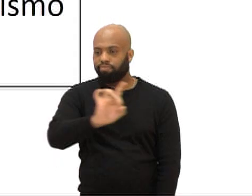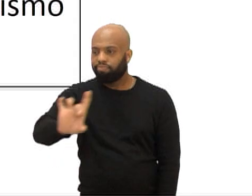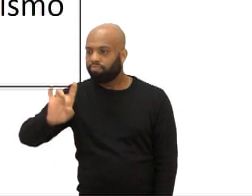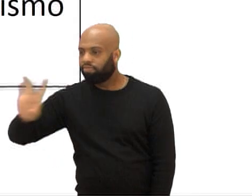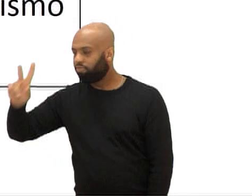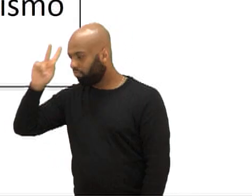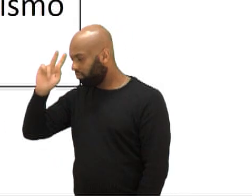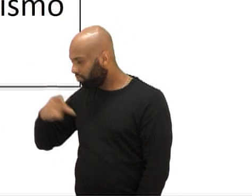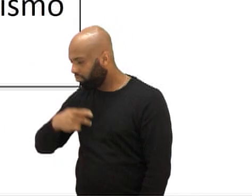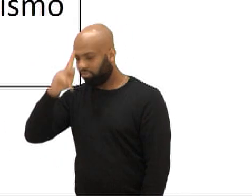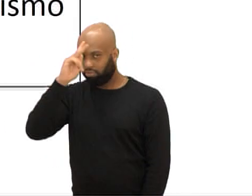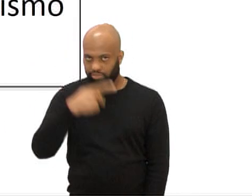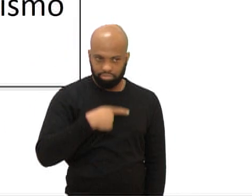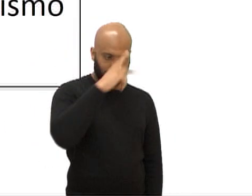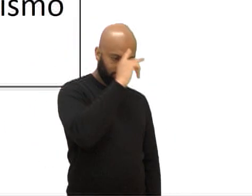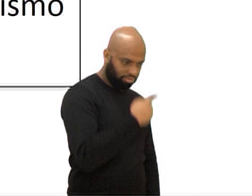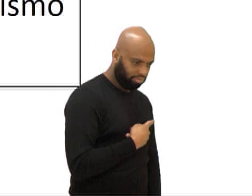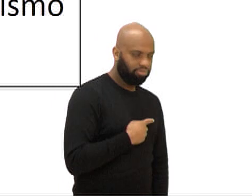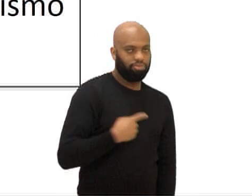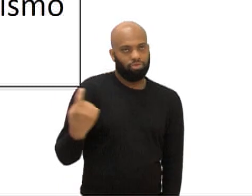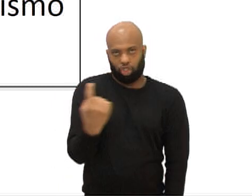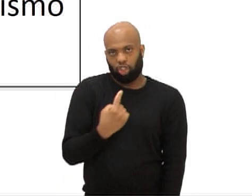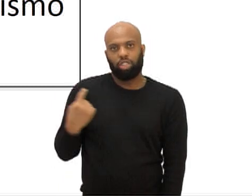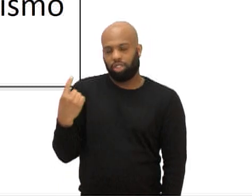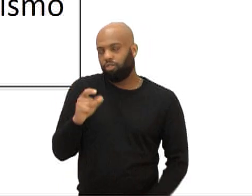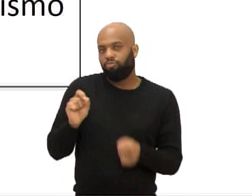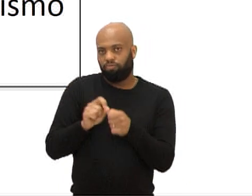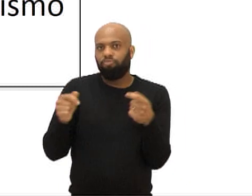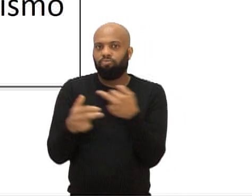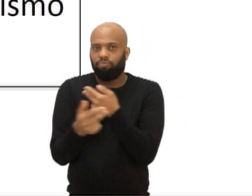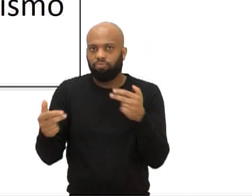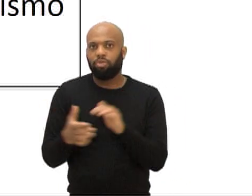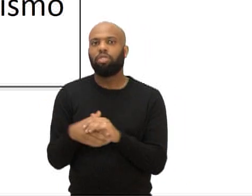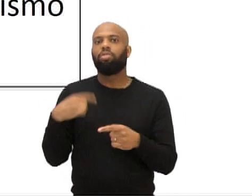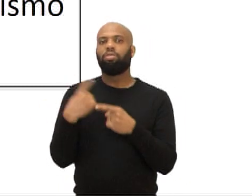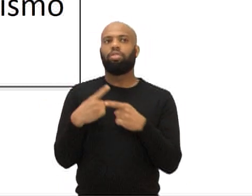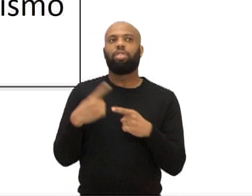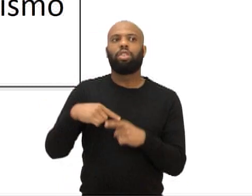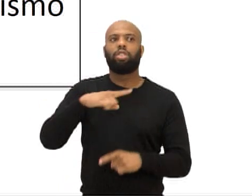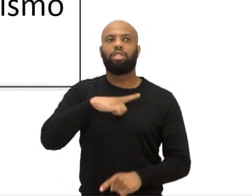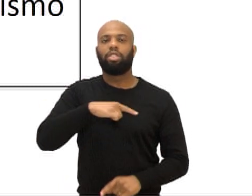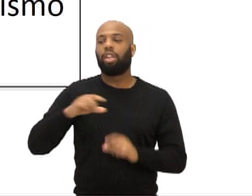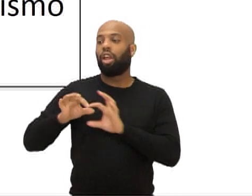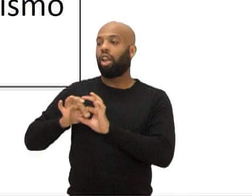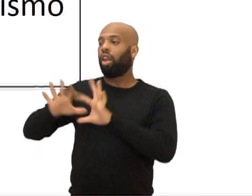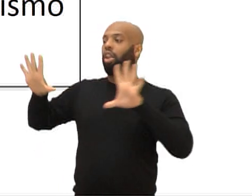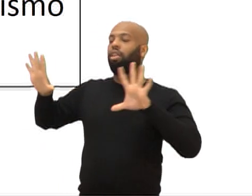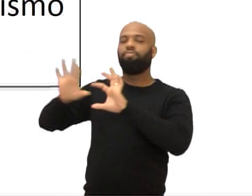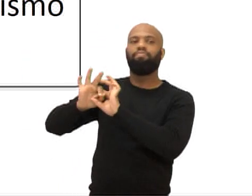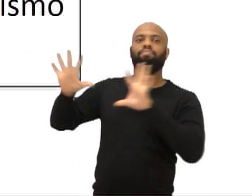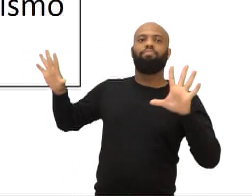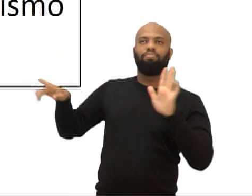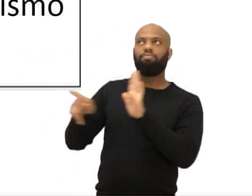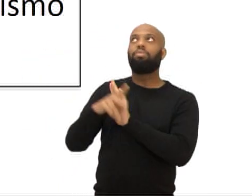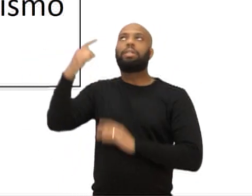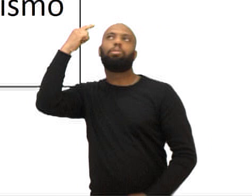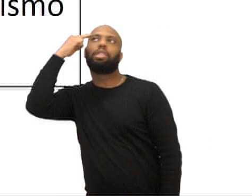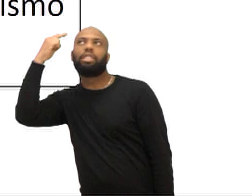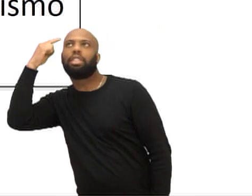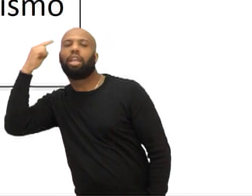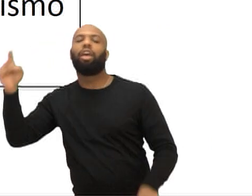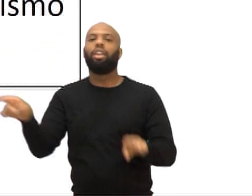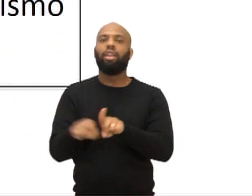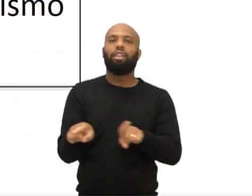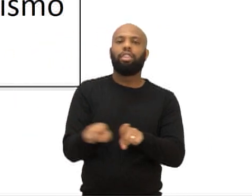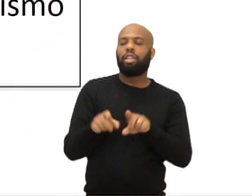os indivíduos, eles por si só, eles vão ter a liberdade de pensar,